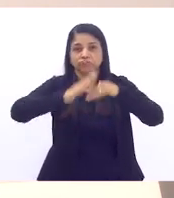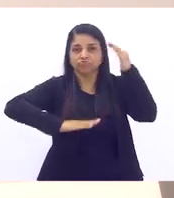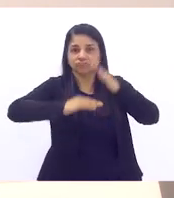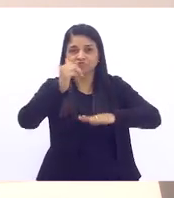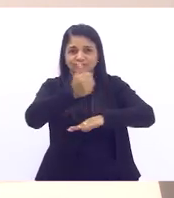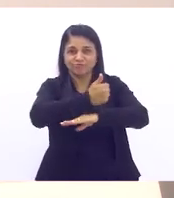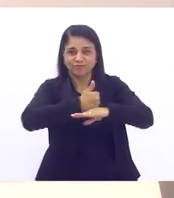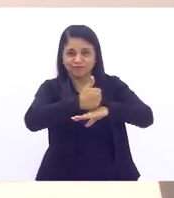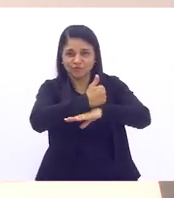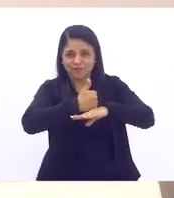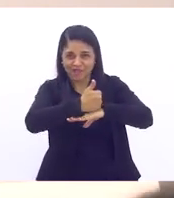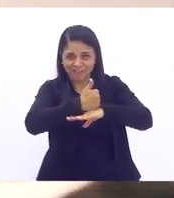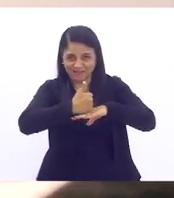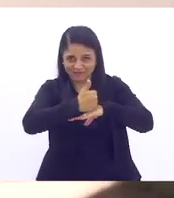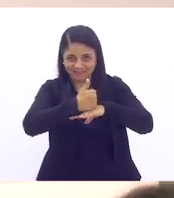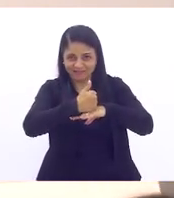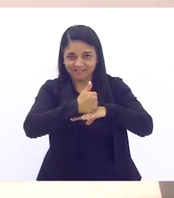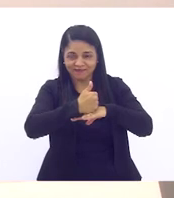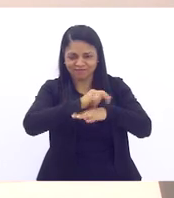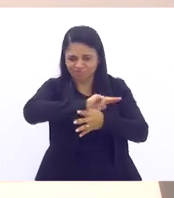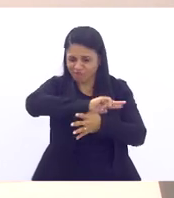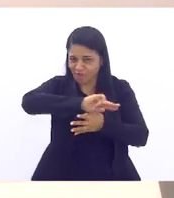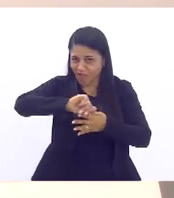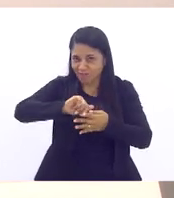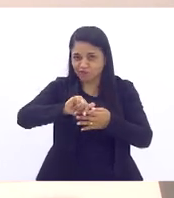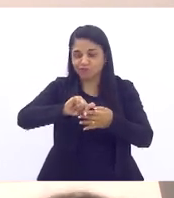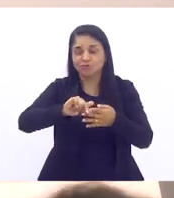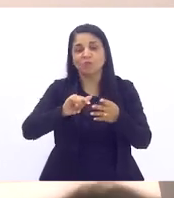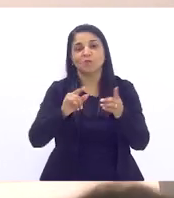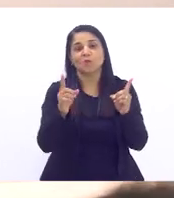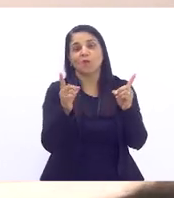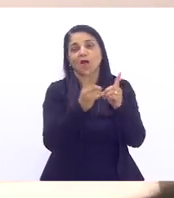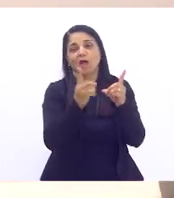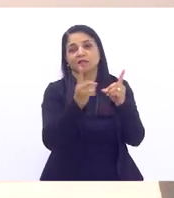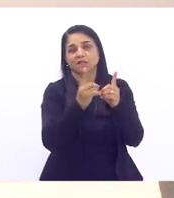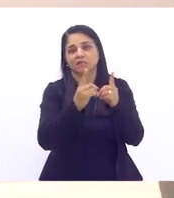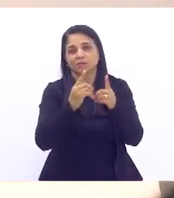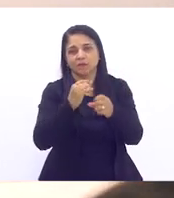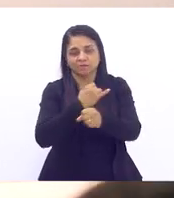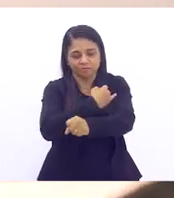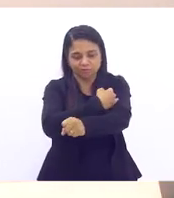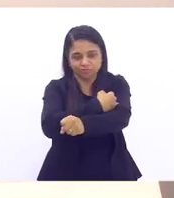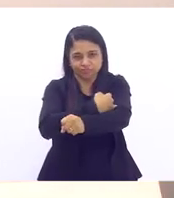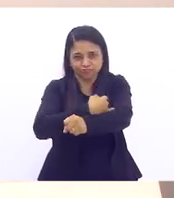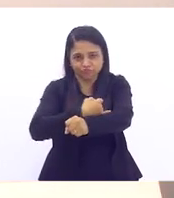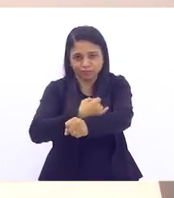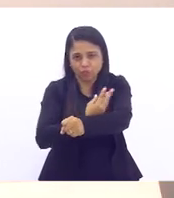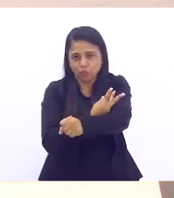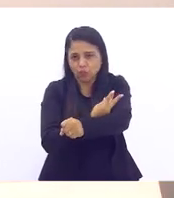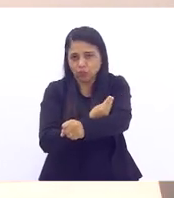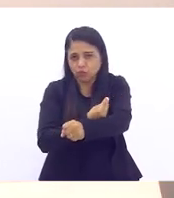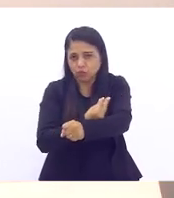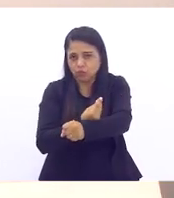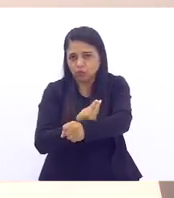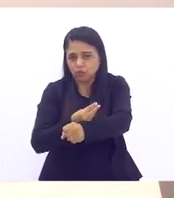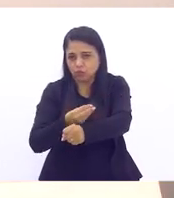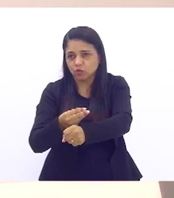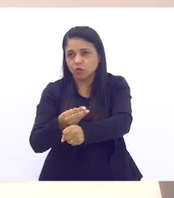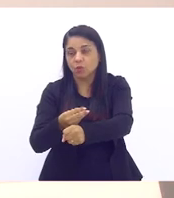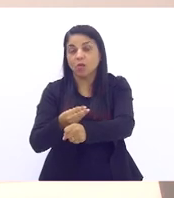das pessoas com a voz a realidade